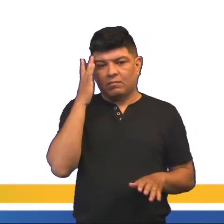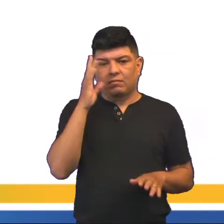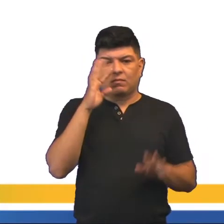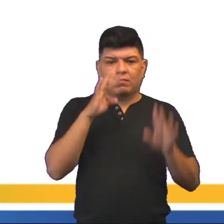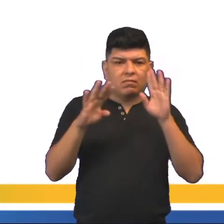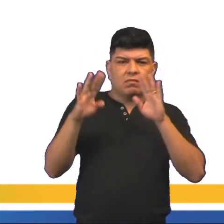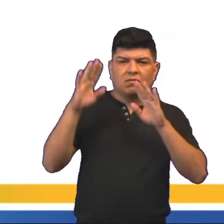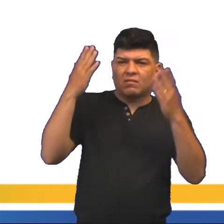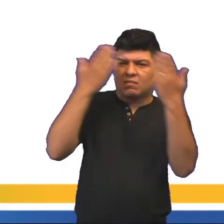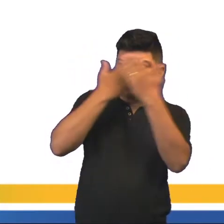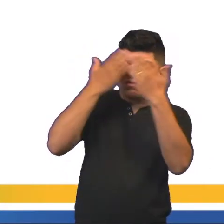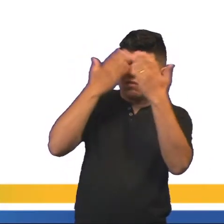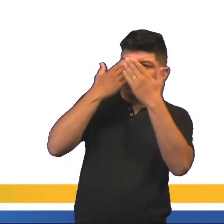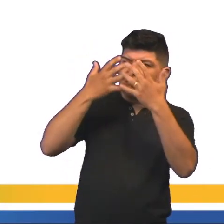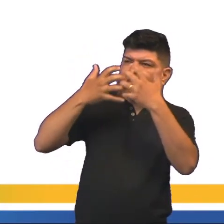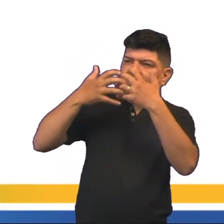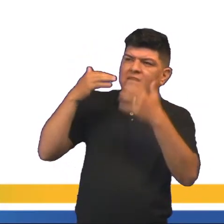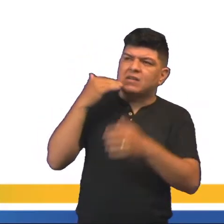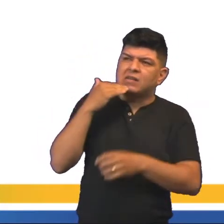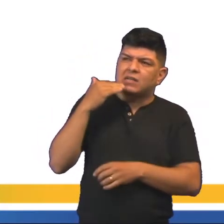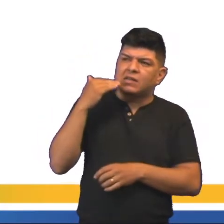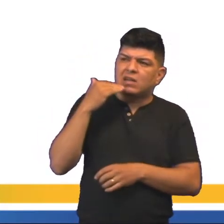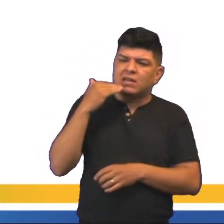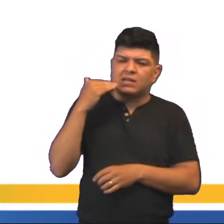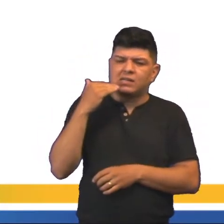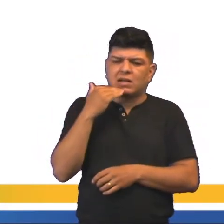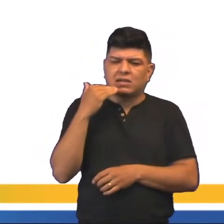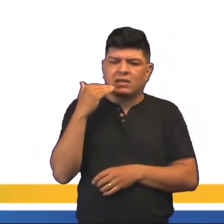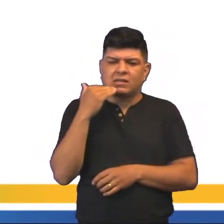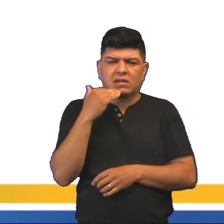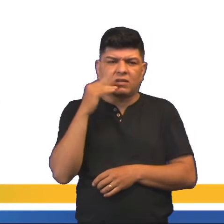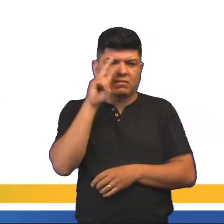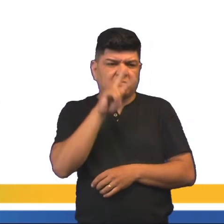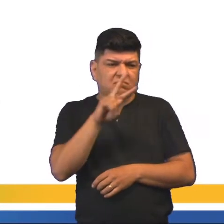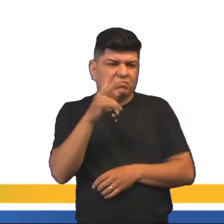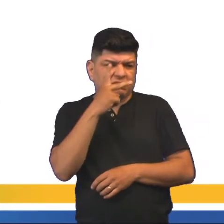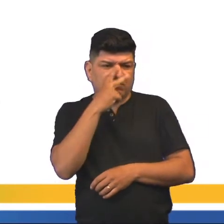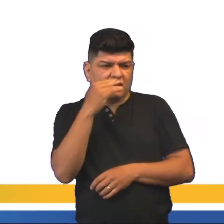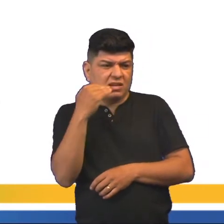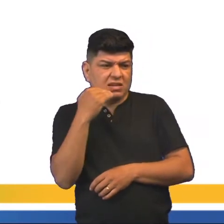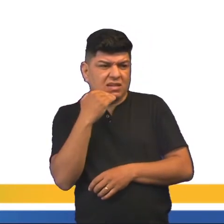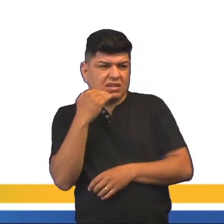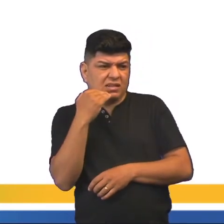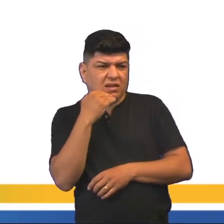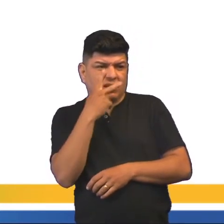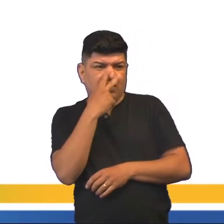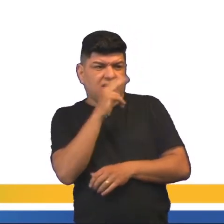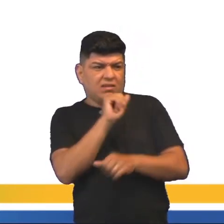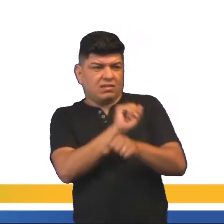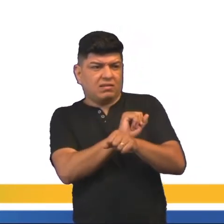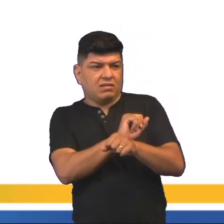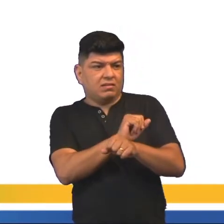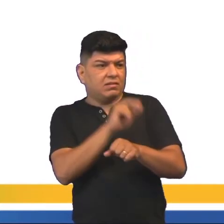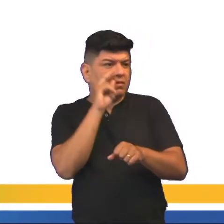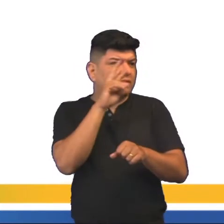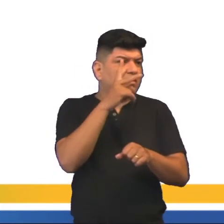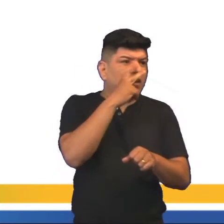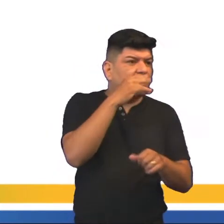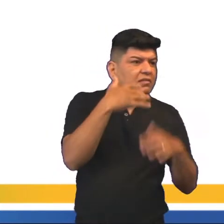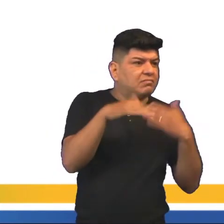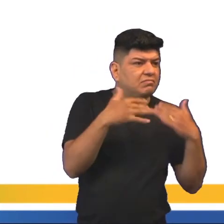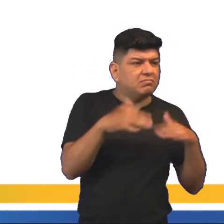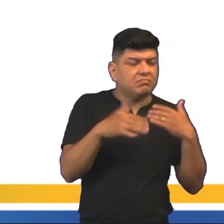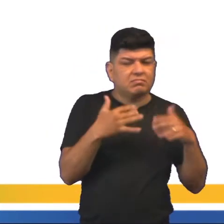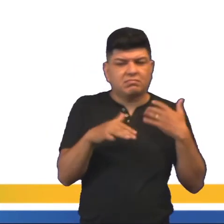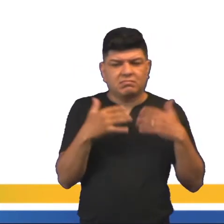uma visão deformada das coisas, tá? Às vezes pode ver coisas que estão nitidamente paradas, a pessoa vai ter a